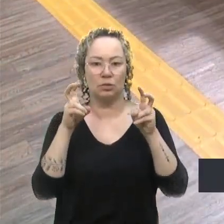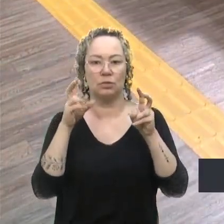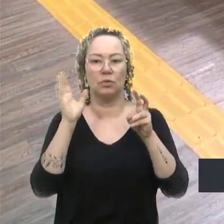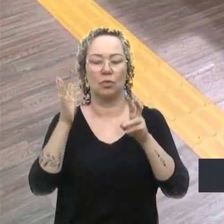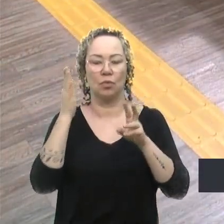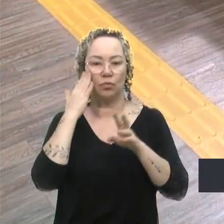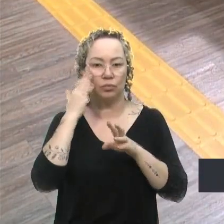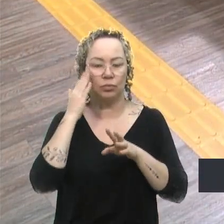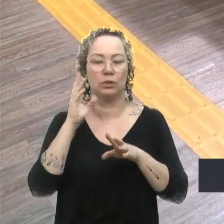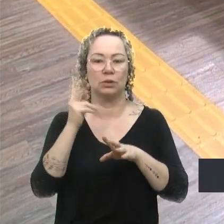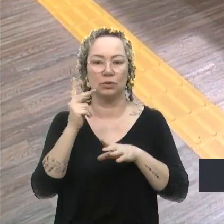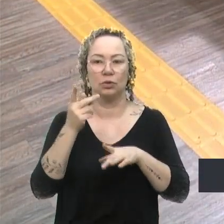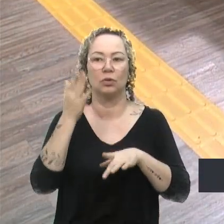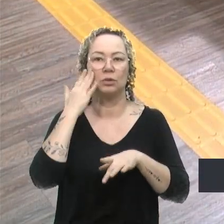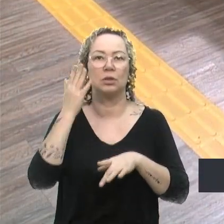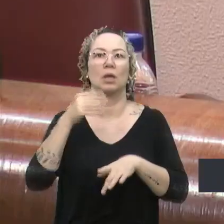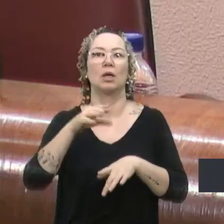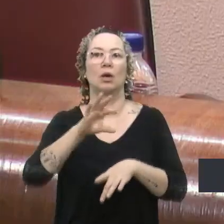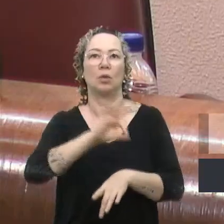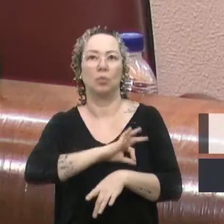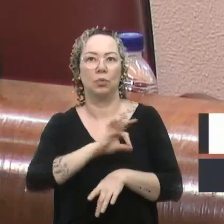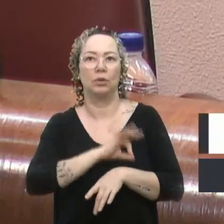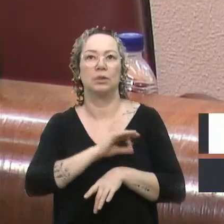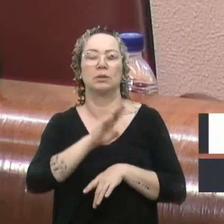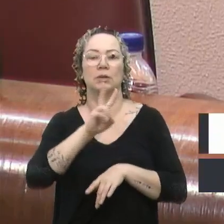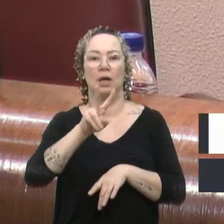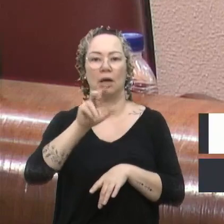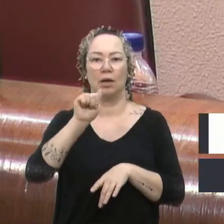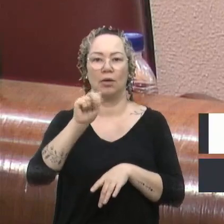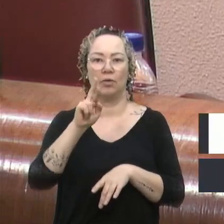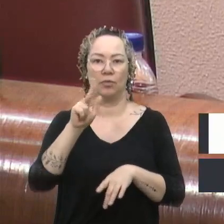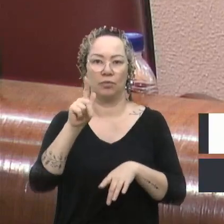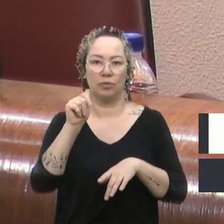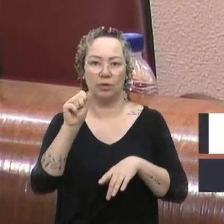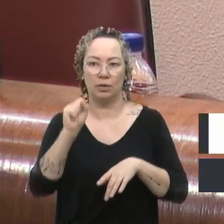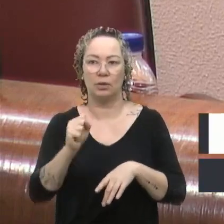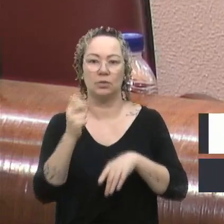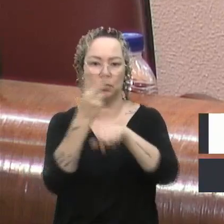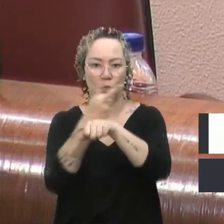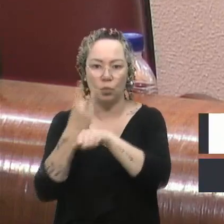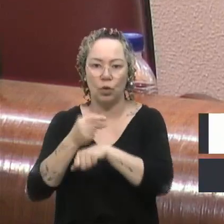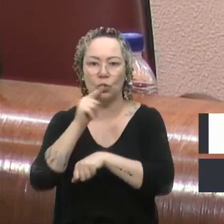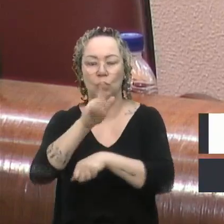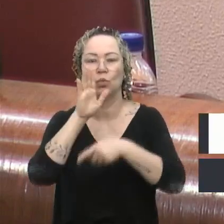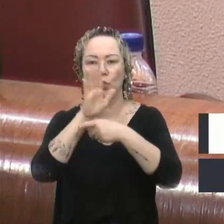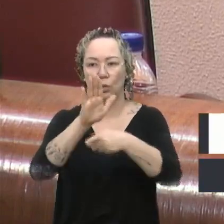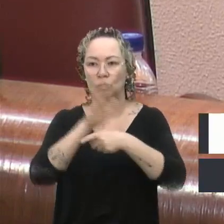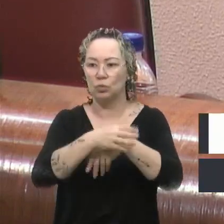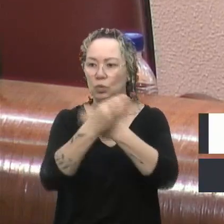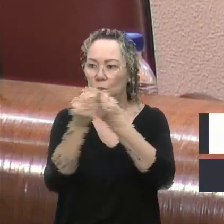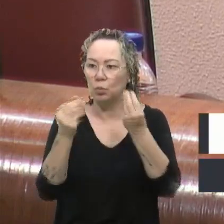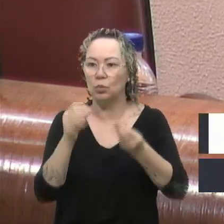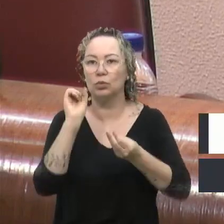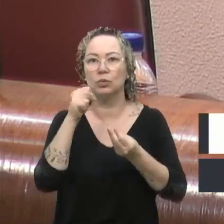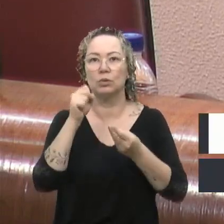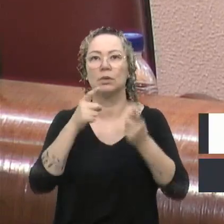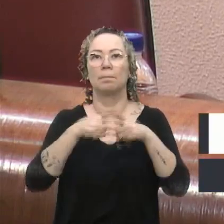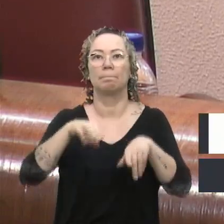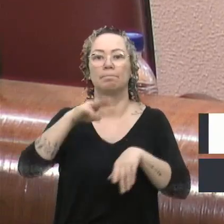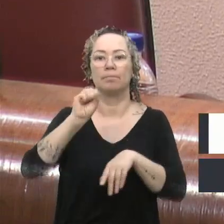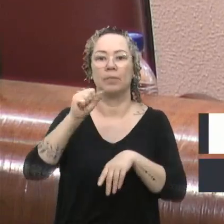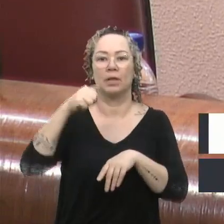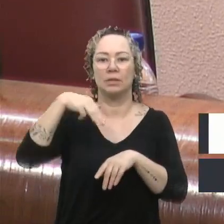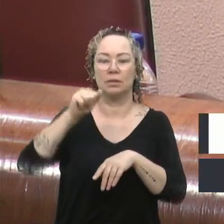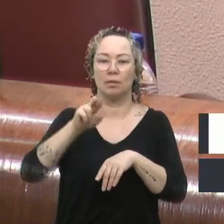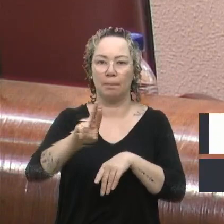realmente o comandante Vargas falou, quem realmente correu atrás, o senhor teve uma contribuição grande, mas a SAMAR estava lá através